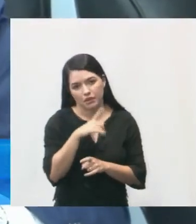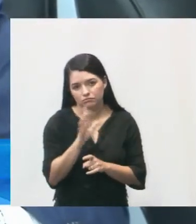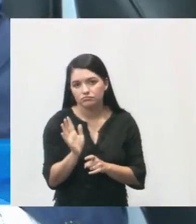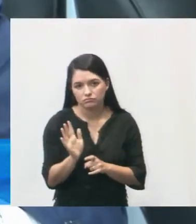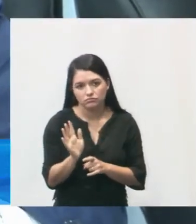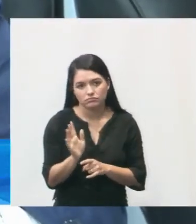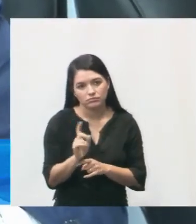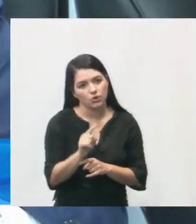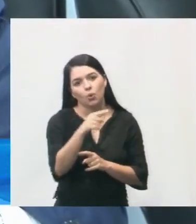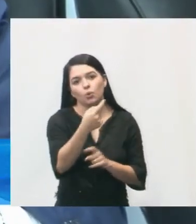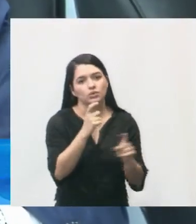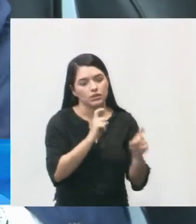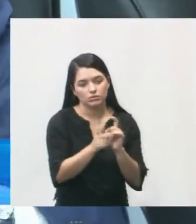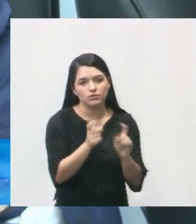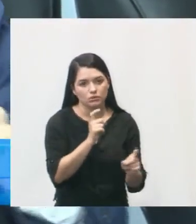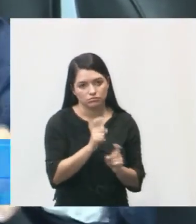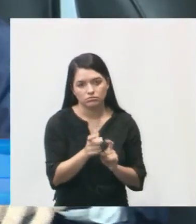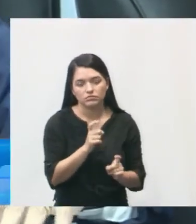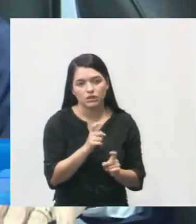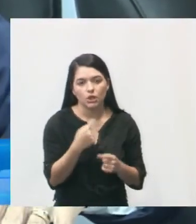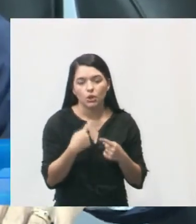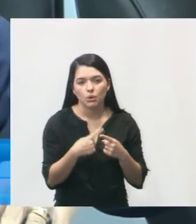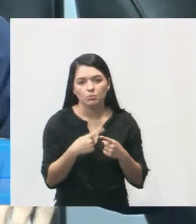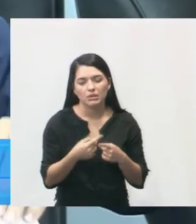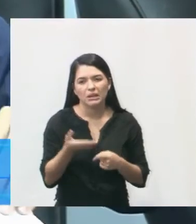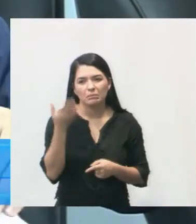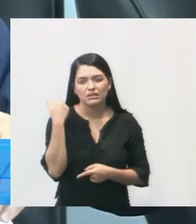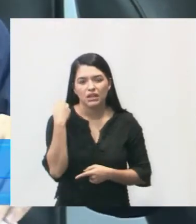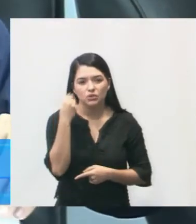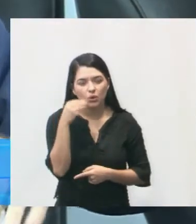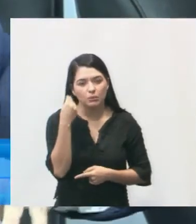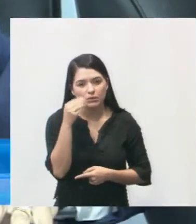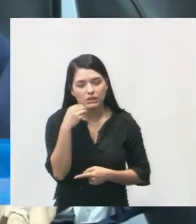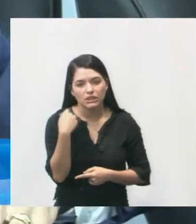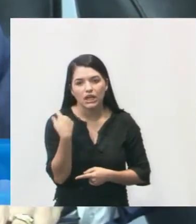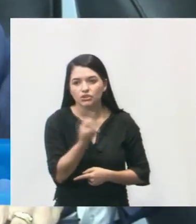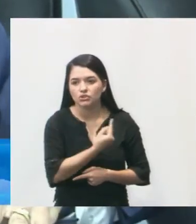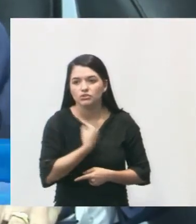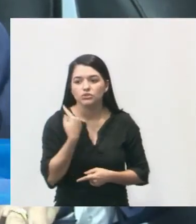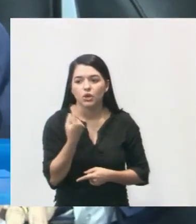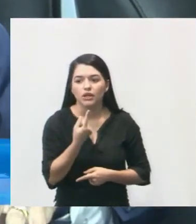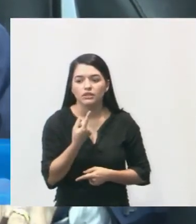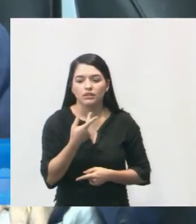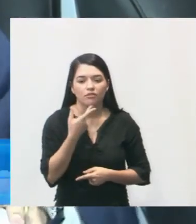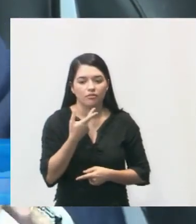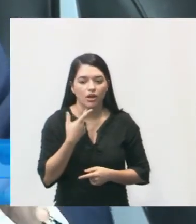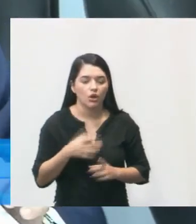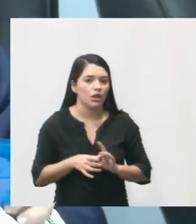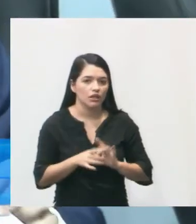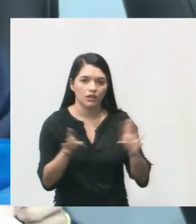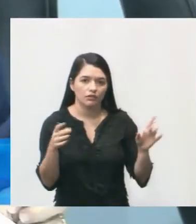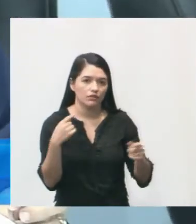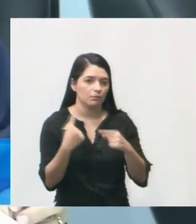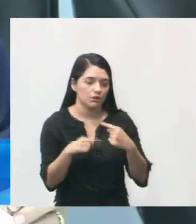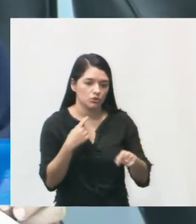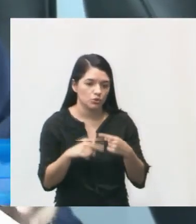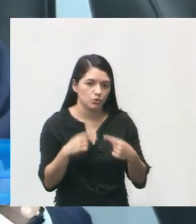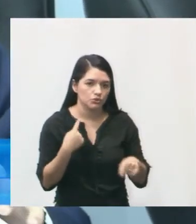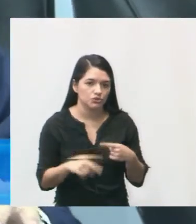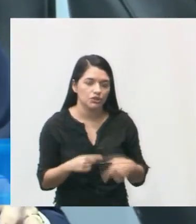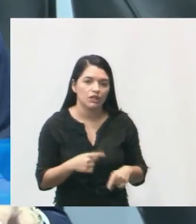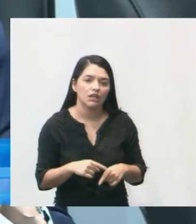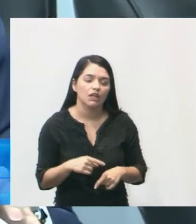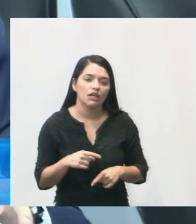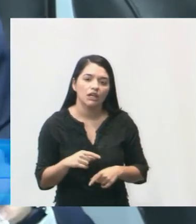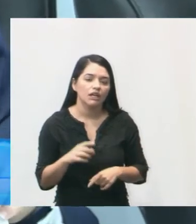próxima reunião, porque naquela oportunidade a gente se colocou à disposição para discutir, debater, e a reunião